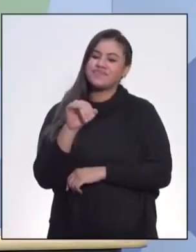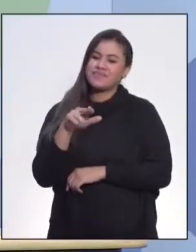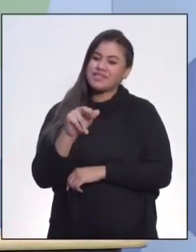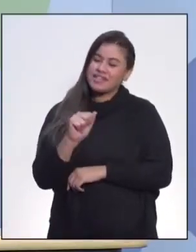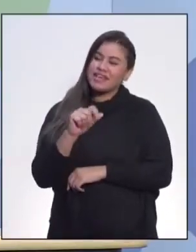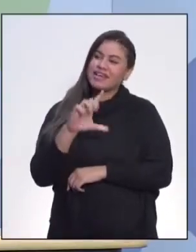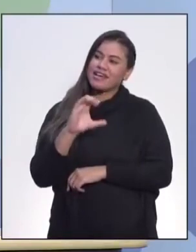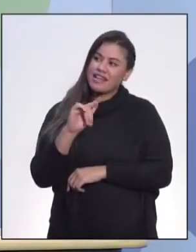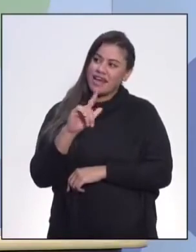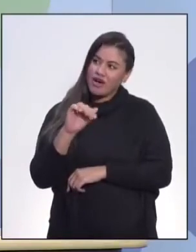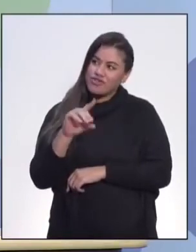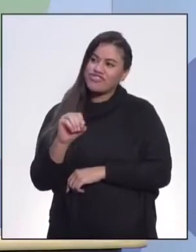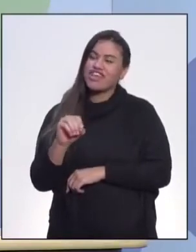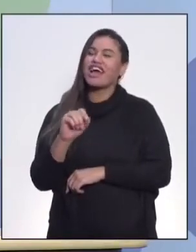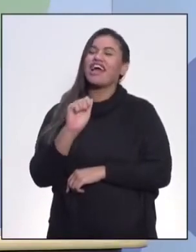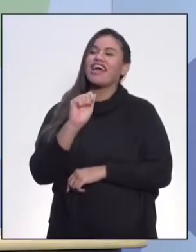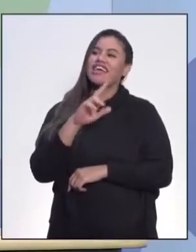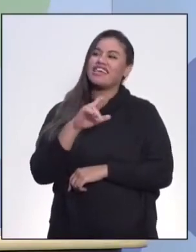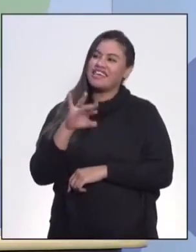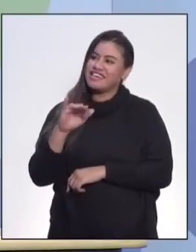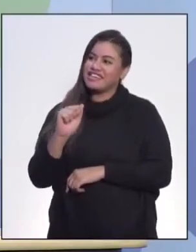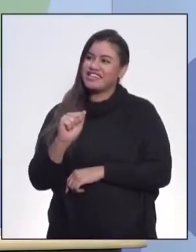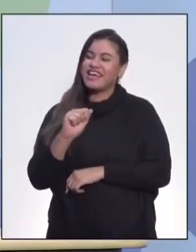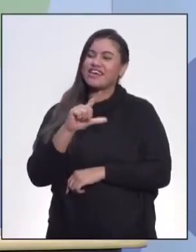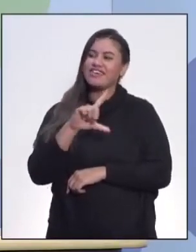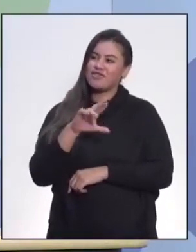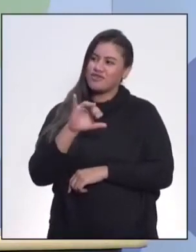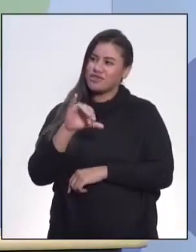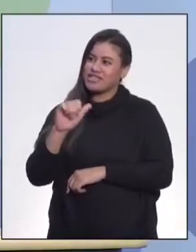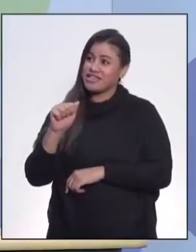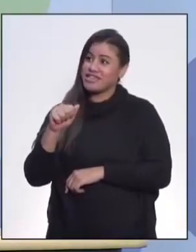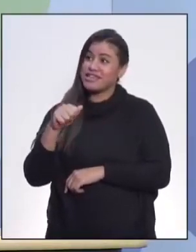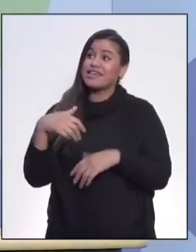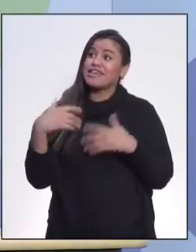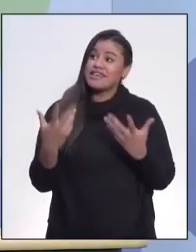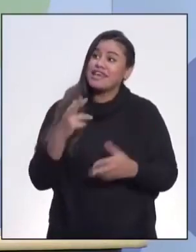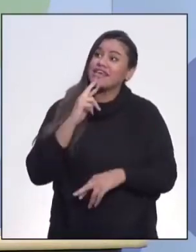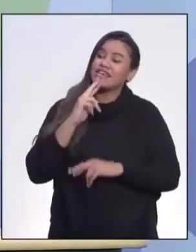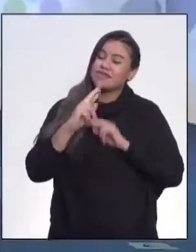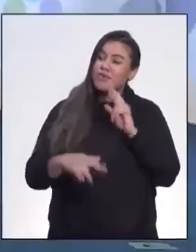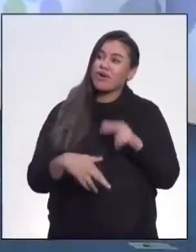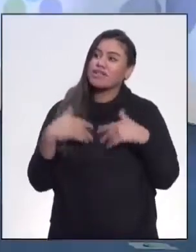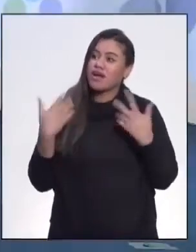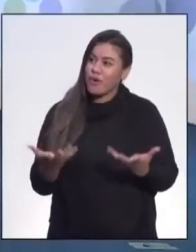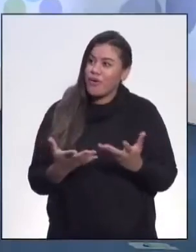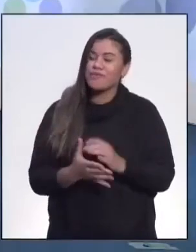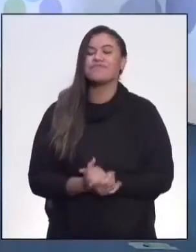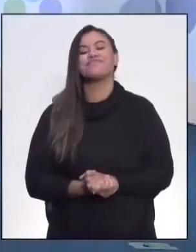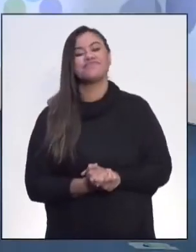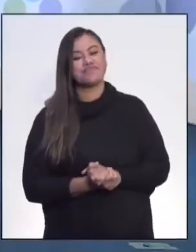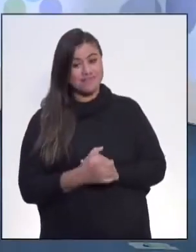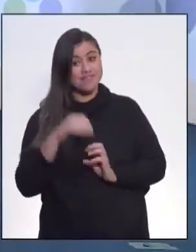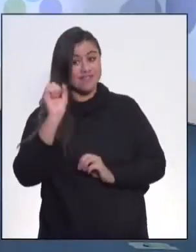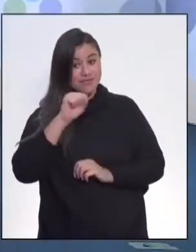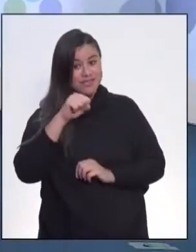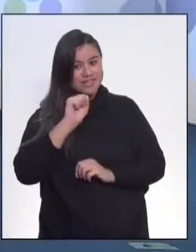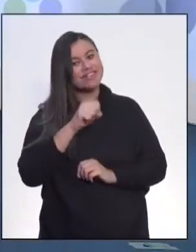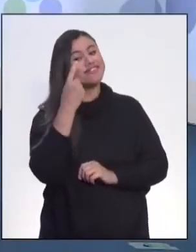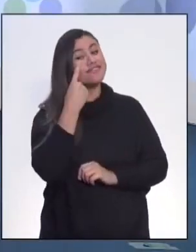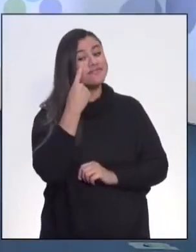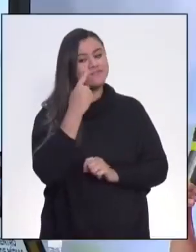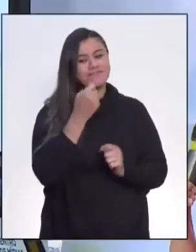Cláudia, Rita, Gláucia, Ricardo e Luciana. Vamos então ver a resposta, professora Roberta? Vamos sim. Então me acompanhe aqui,